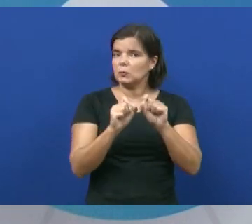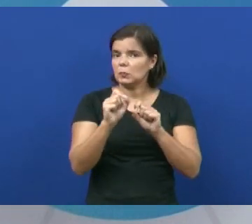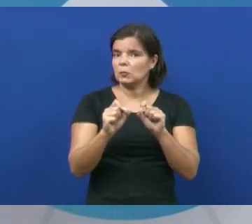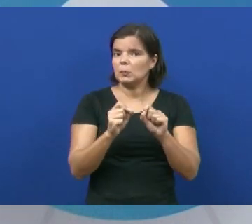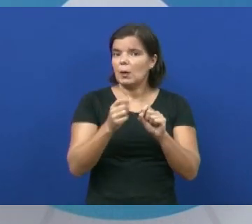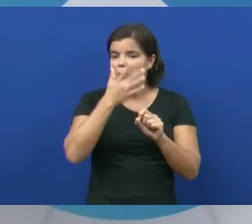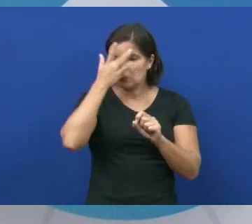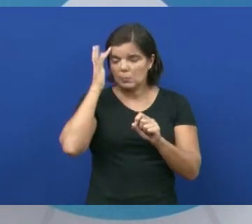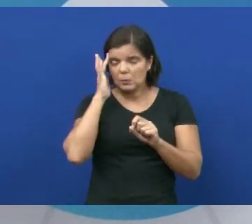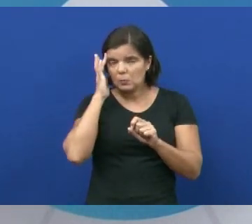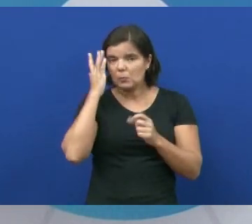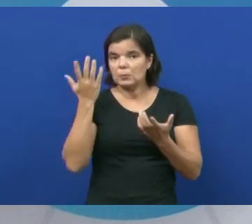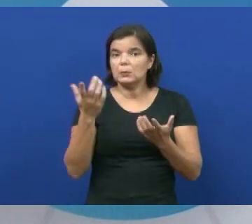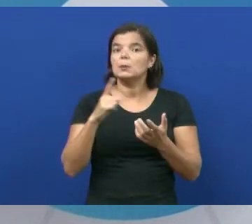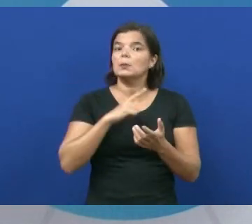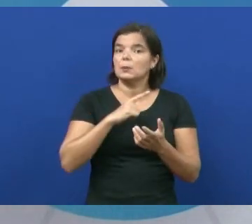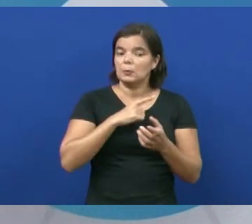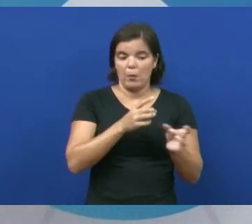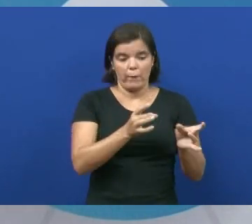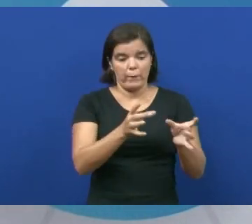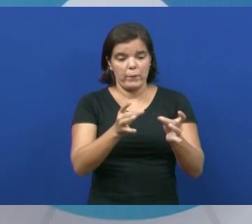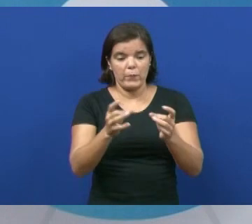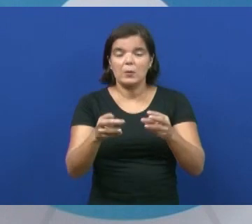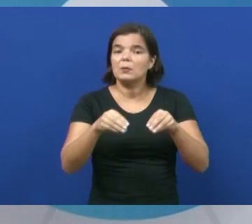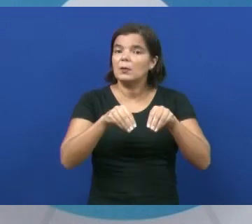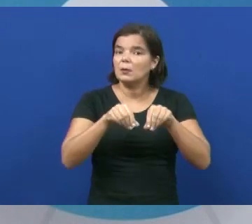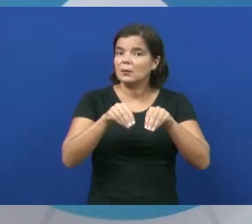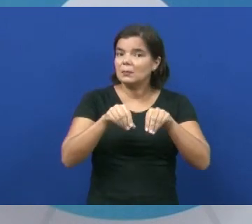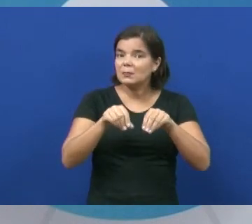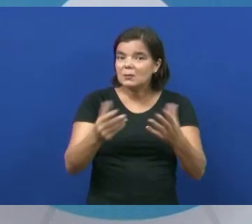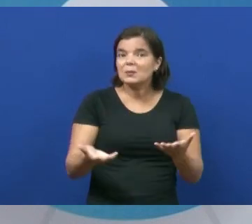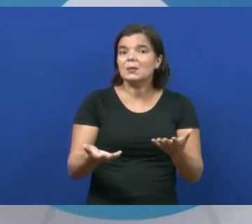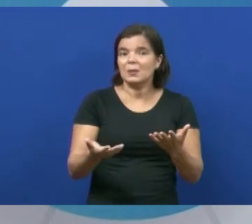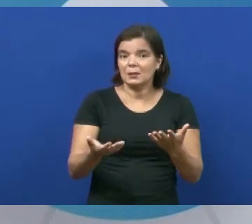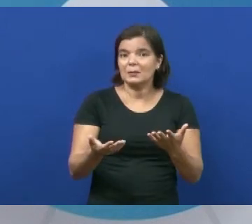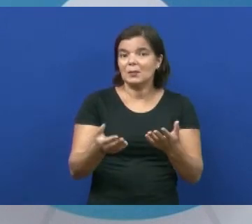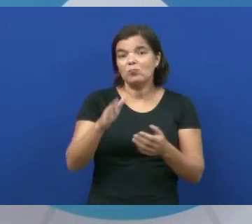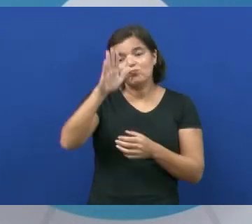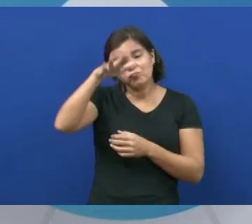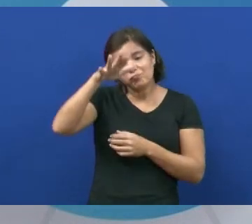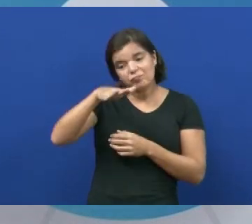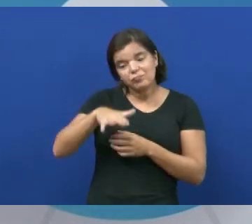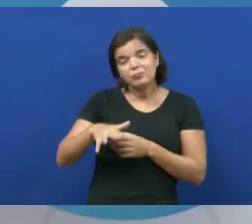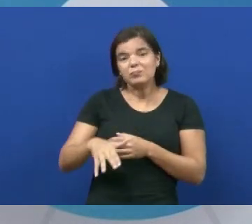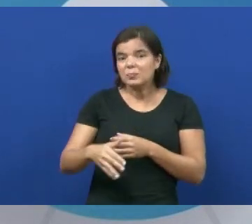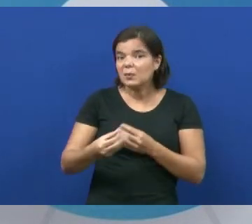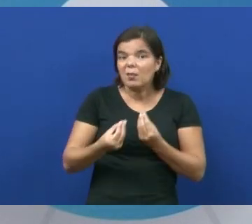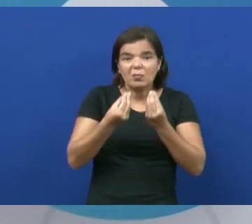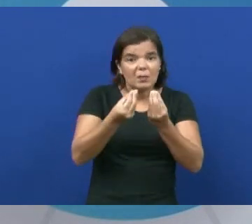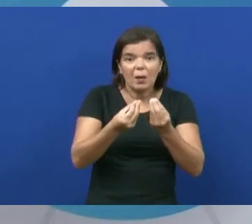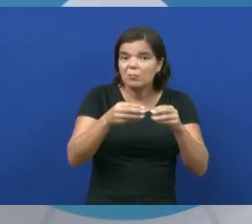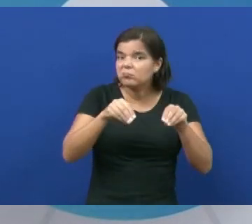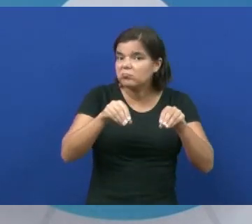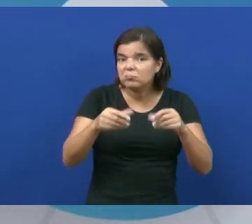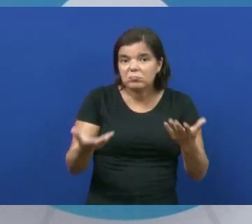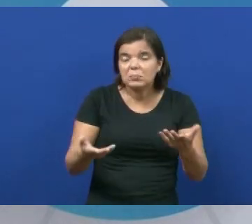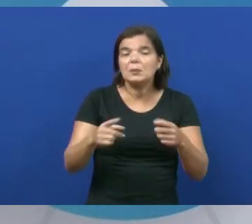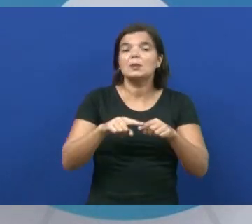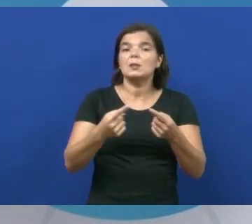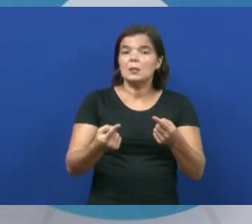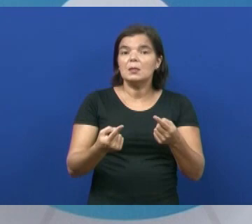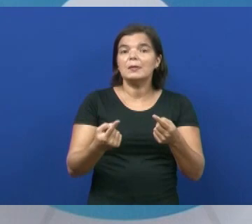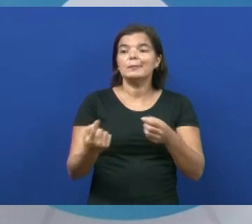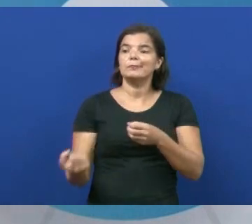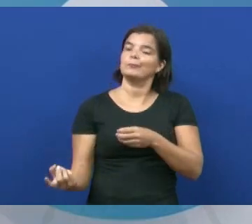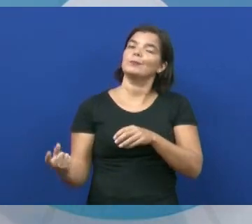né, camponeses? Eles têm que vender suas terras de forma barata, praticamente dar suas terras, e aí vir